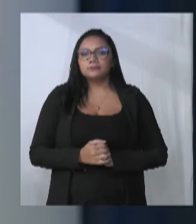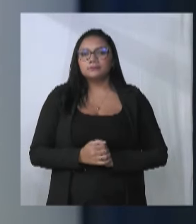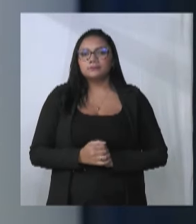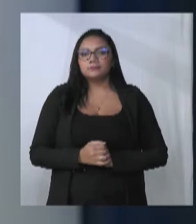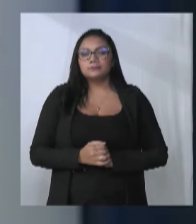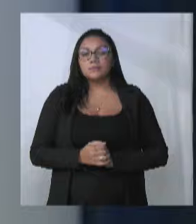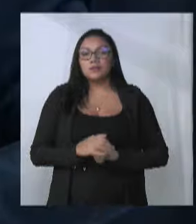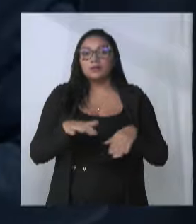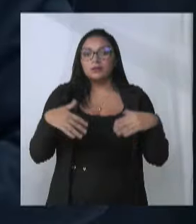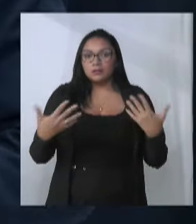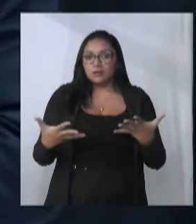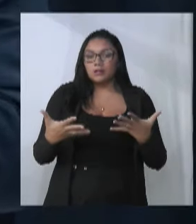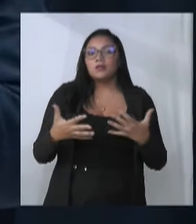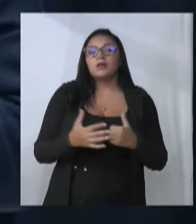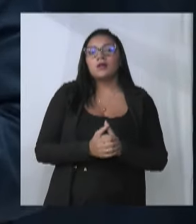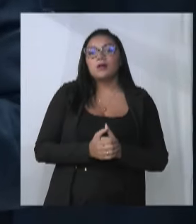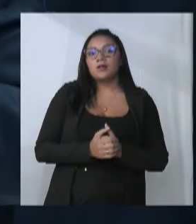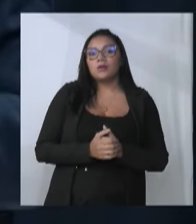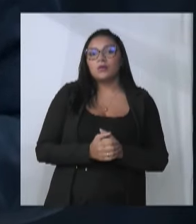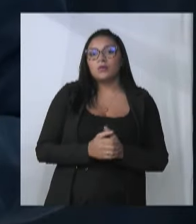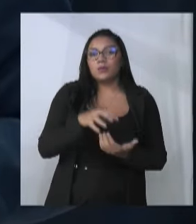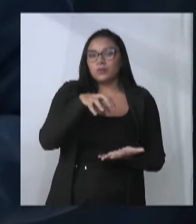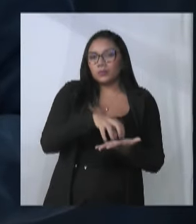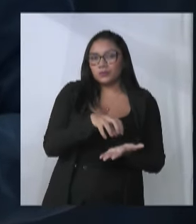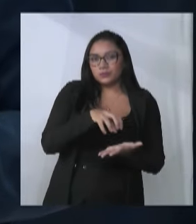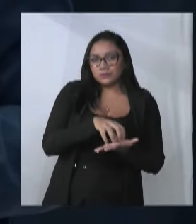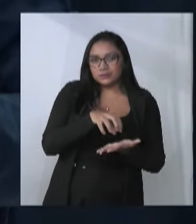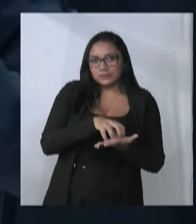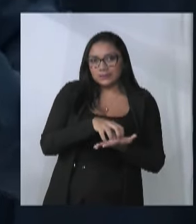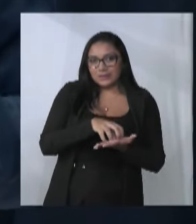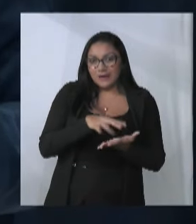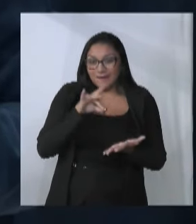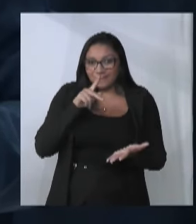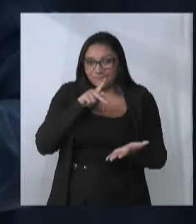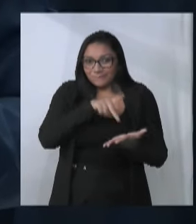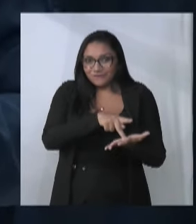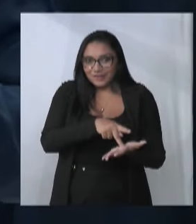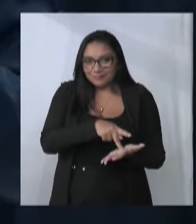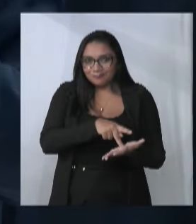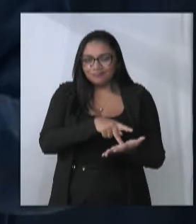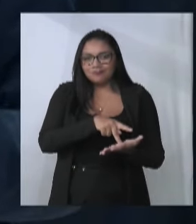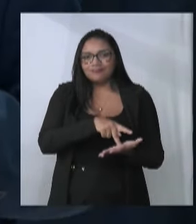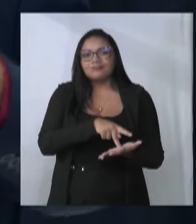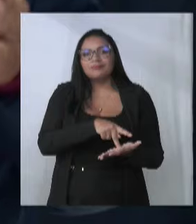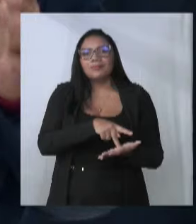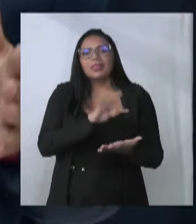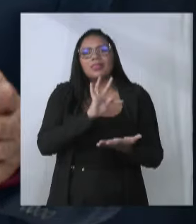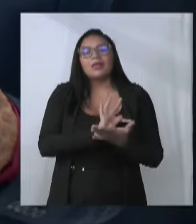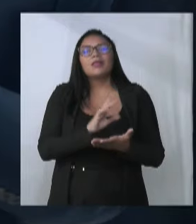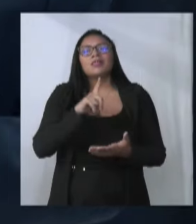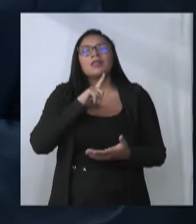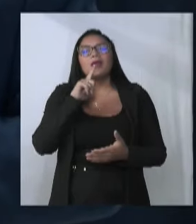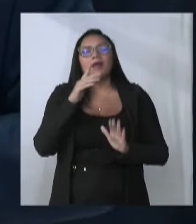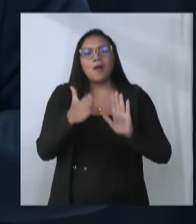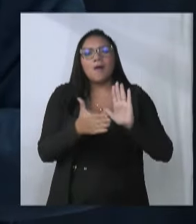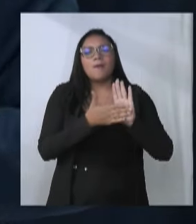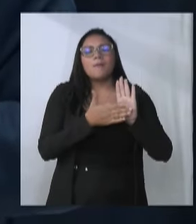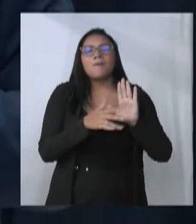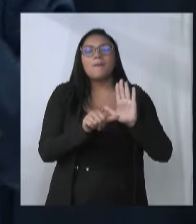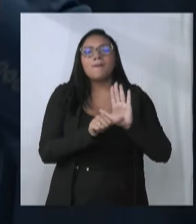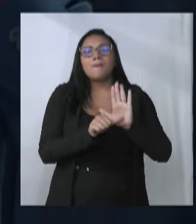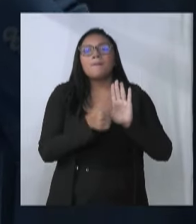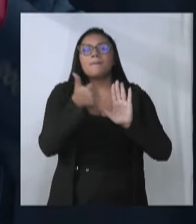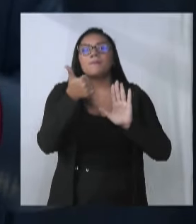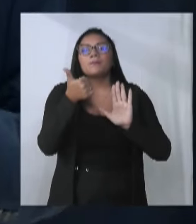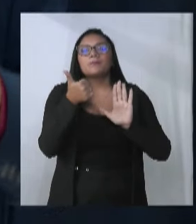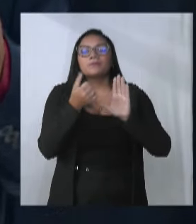Centro de Teresina é uma realidade dura, nua e crua. E nós temos uma proposta, primeiro, de